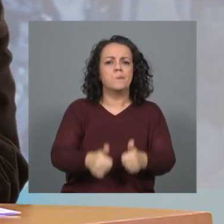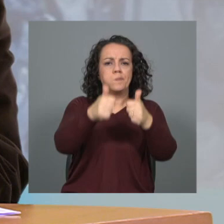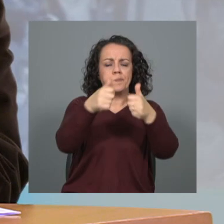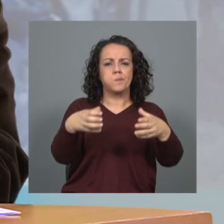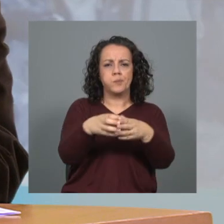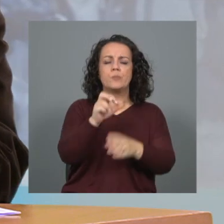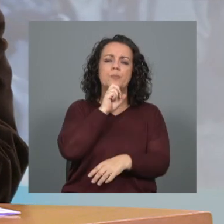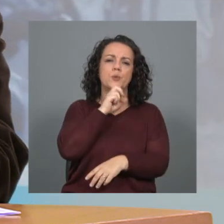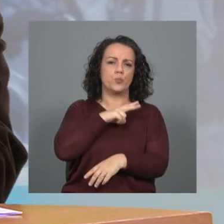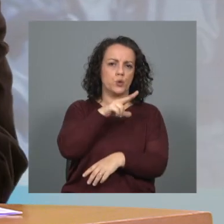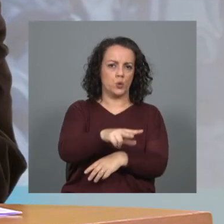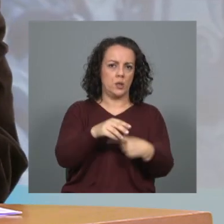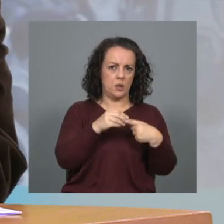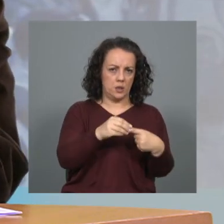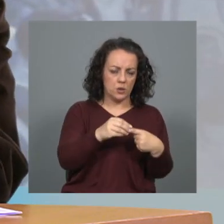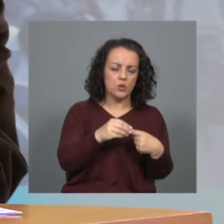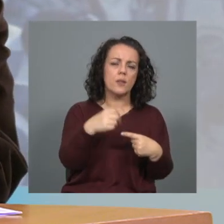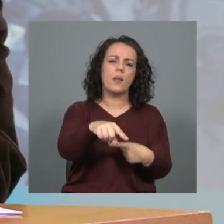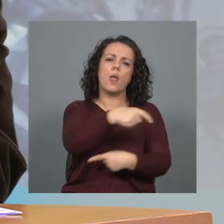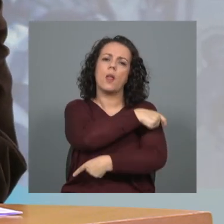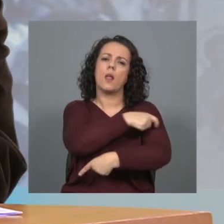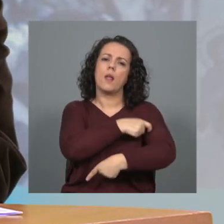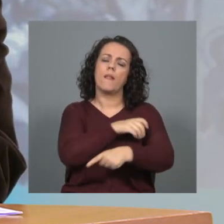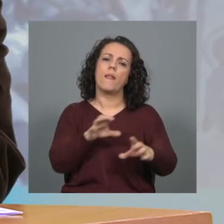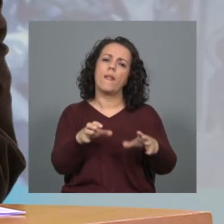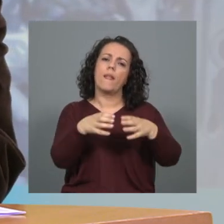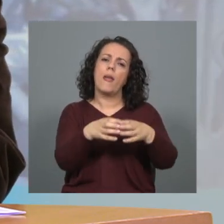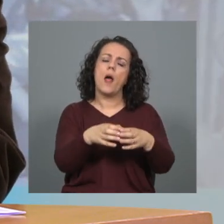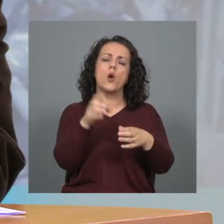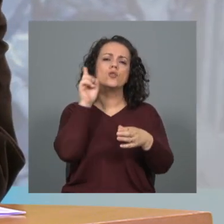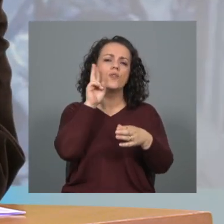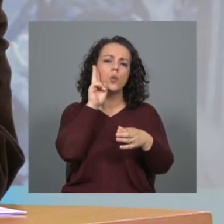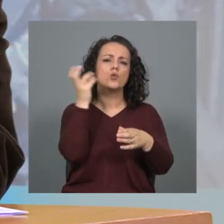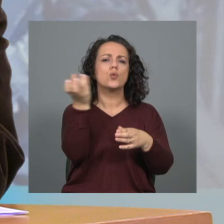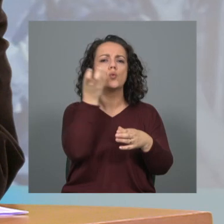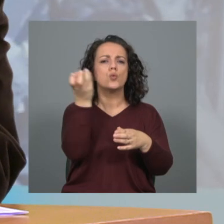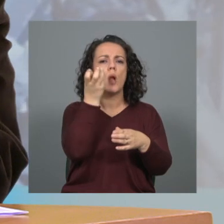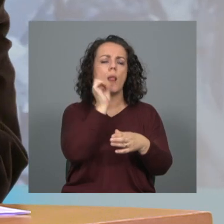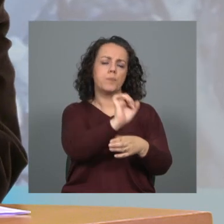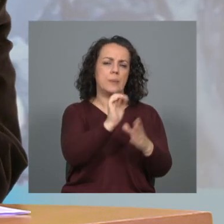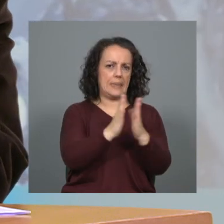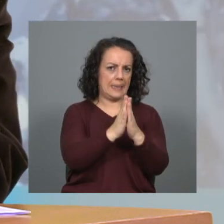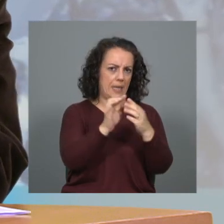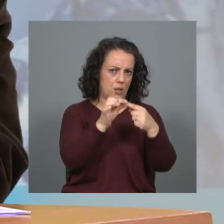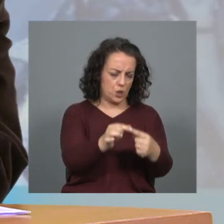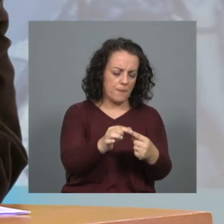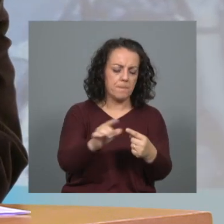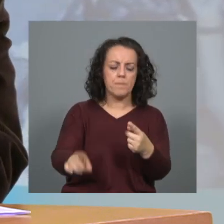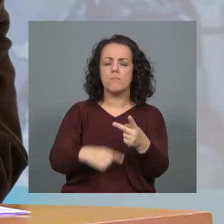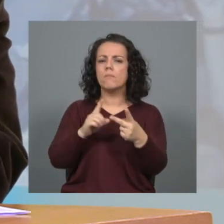via também da sua Comissão Episcopal dos Bens Culturais da Igreja, para os Bens Culturais da Igreja, mas